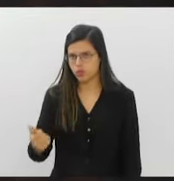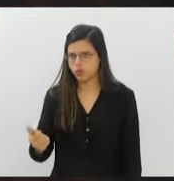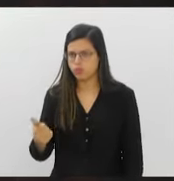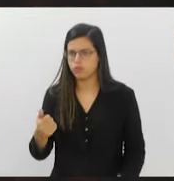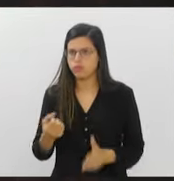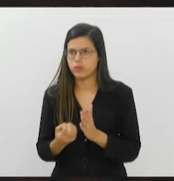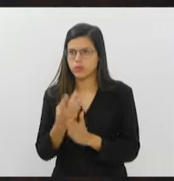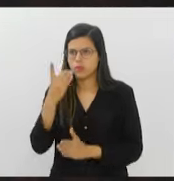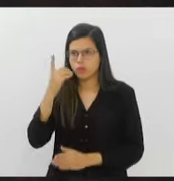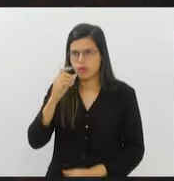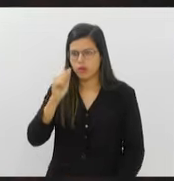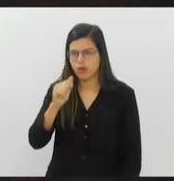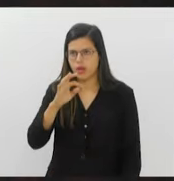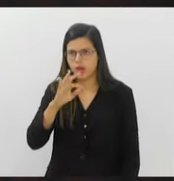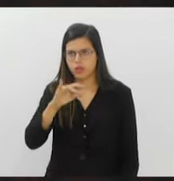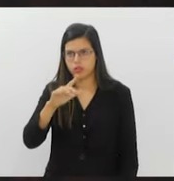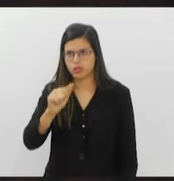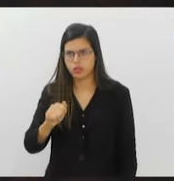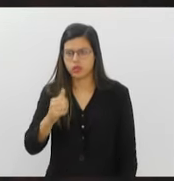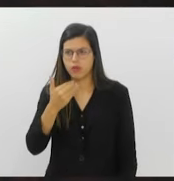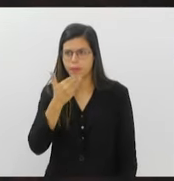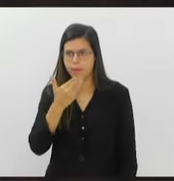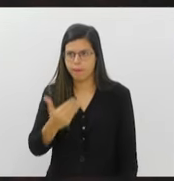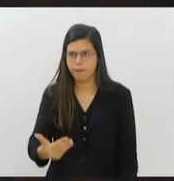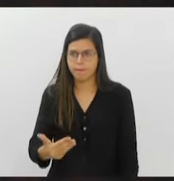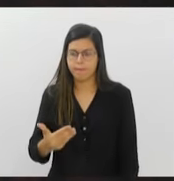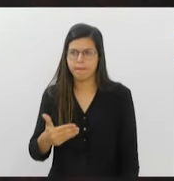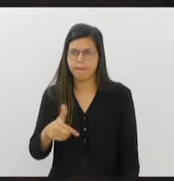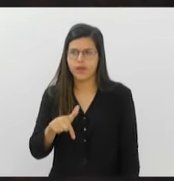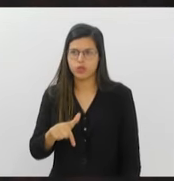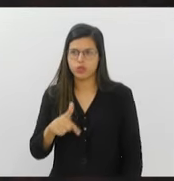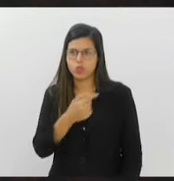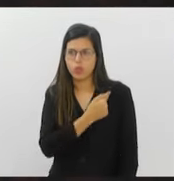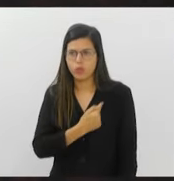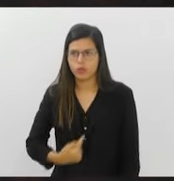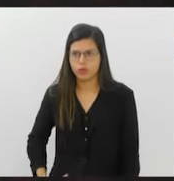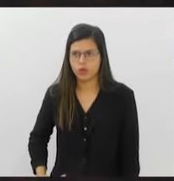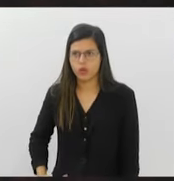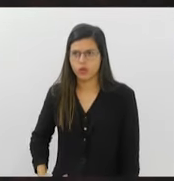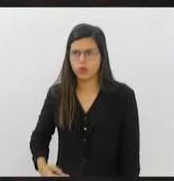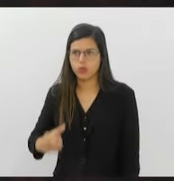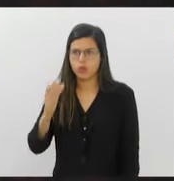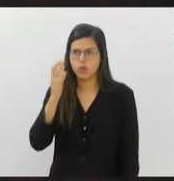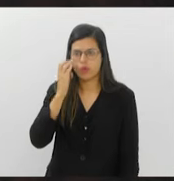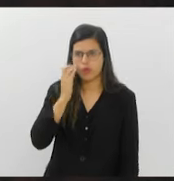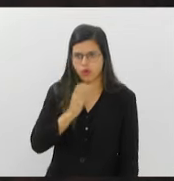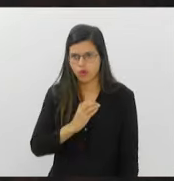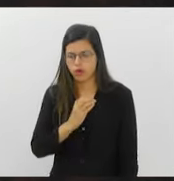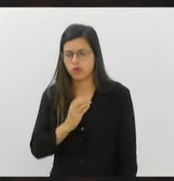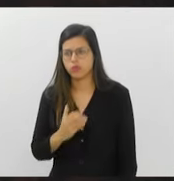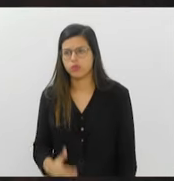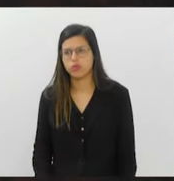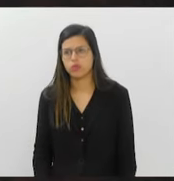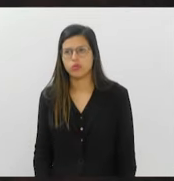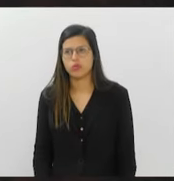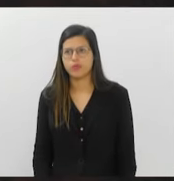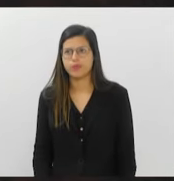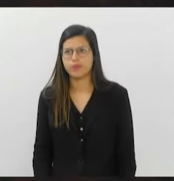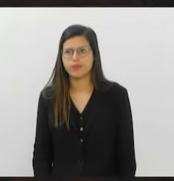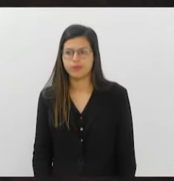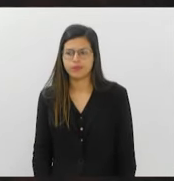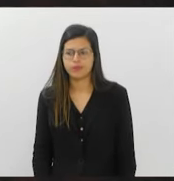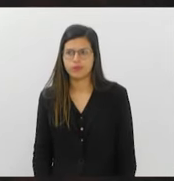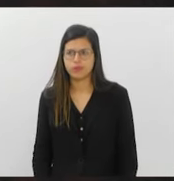do deputado Átila Nunes, que solicita ao excelentíssimo senhor governador Cláudio Bonfim de Castro e Silva o envio de